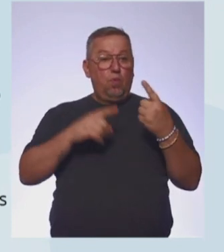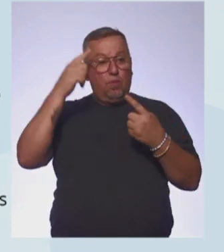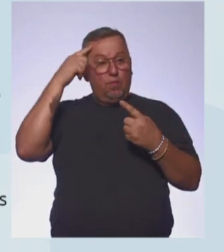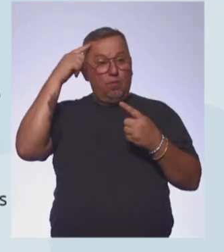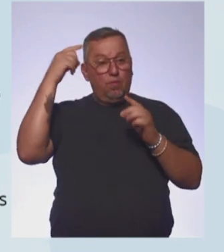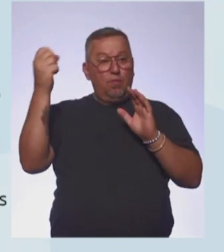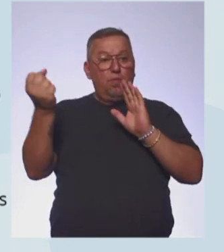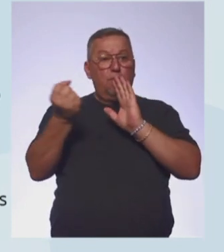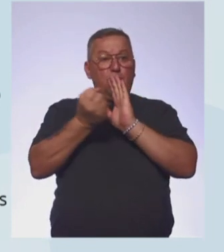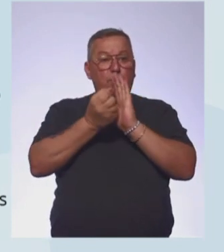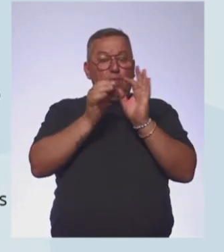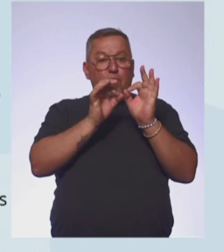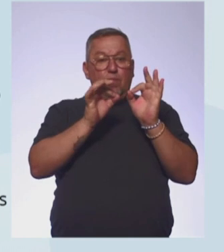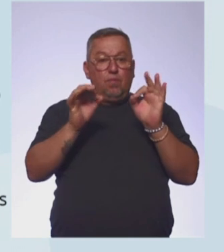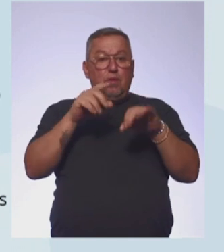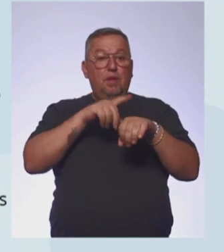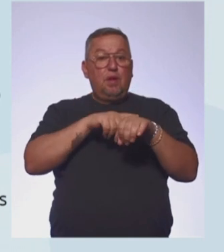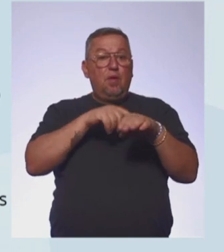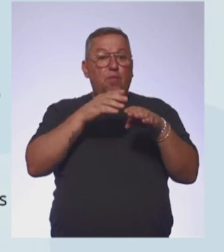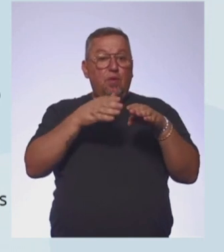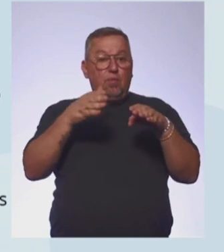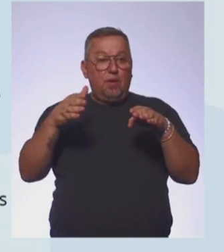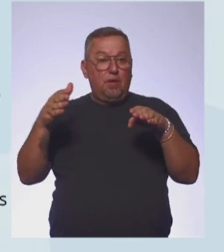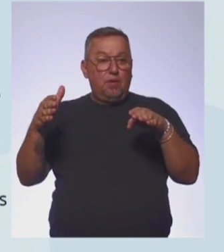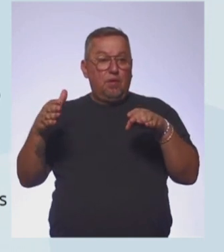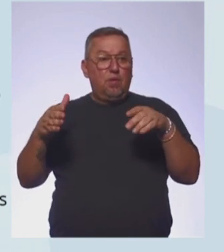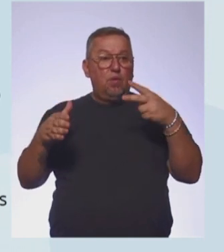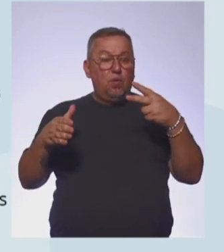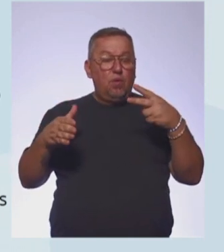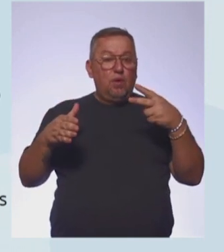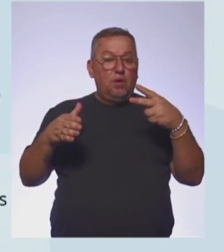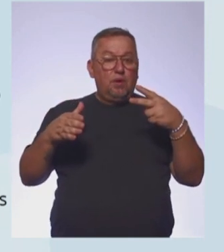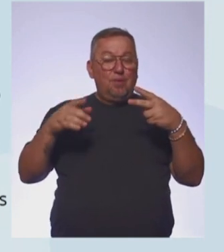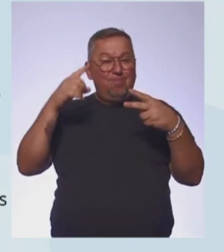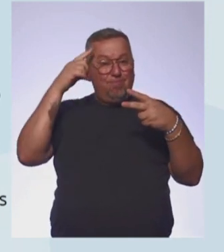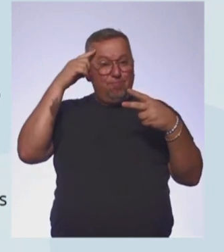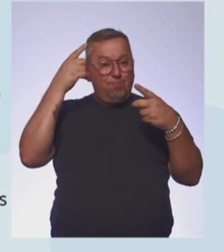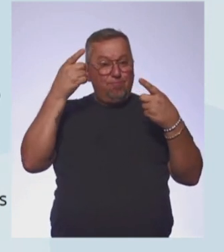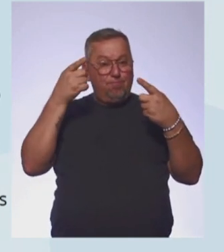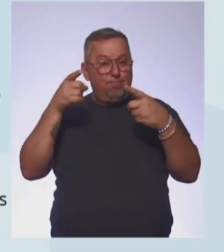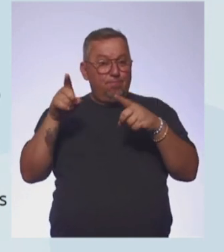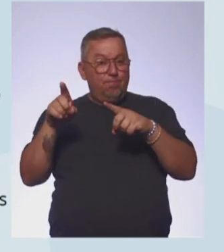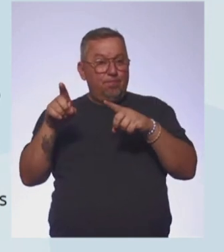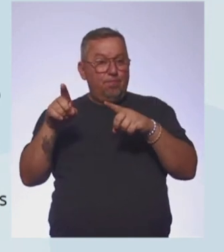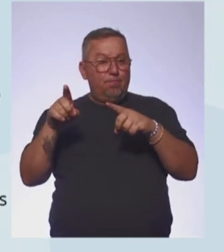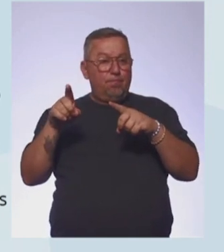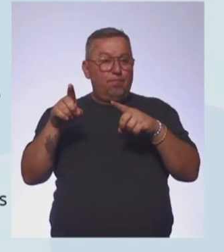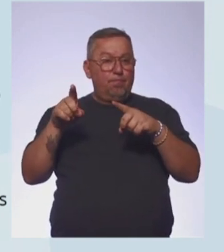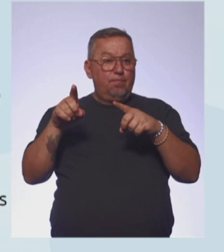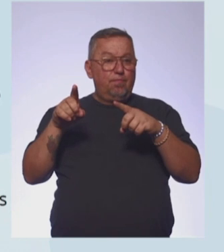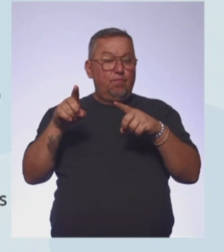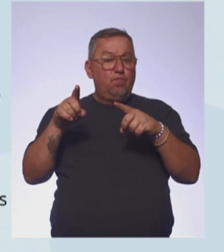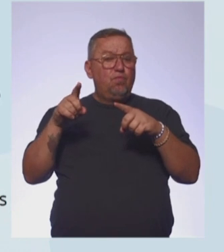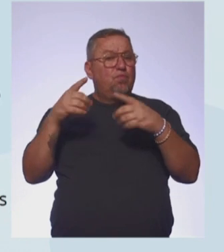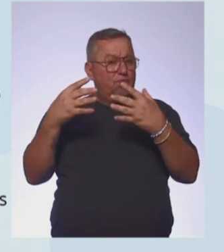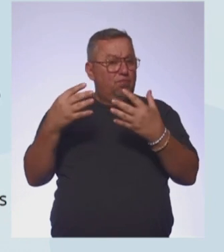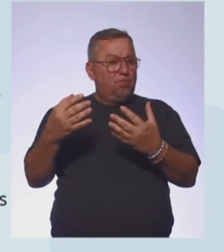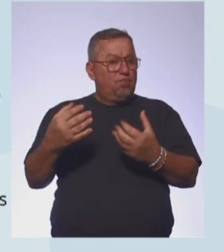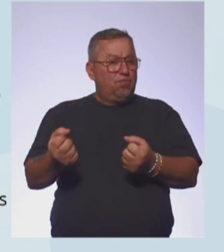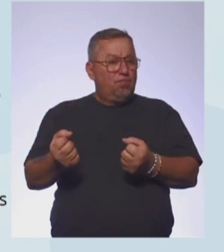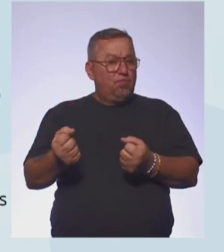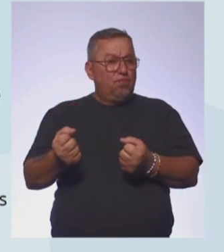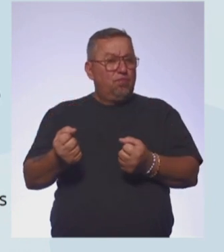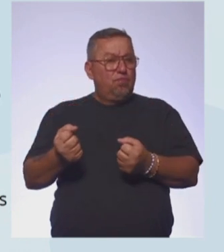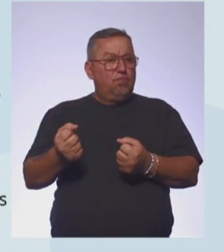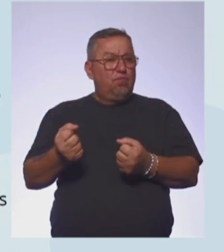marcação ou ordenação de tempo e espaço. O 2. Ideia de oposição. O 3. Ideia de conformidade.